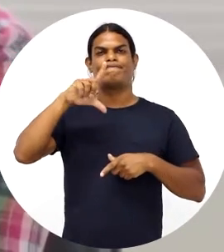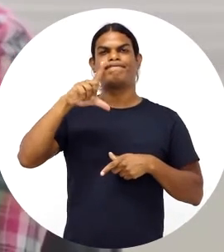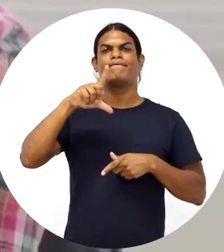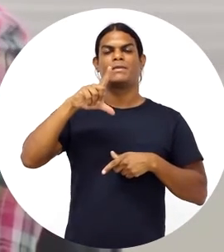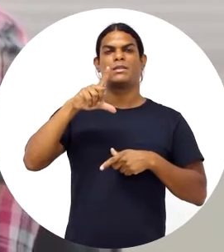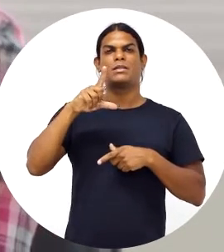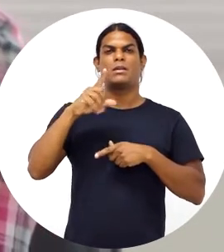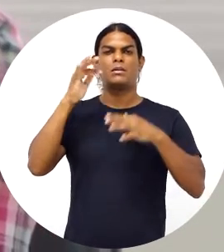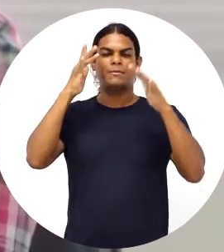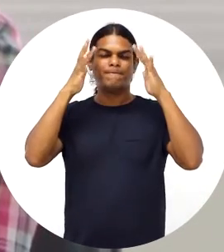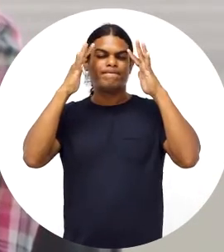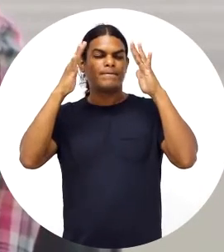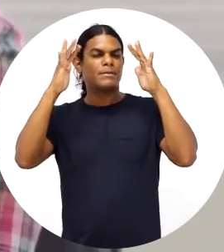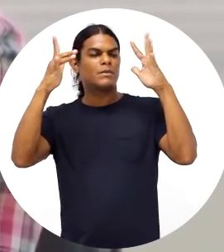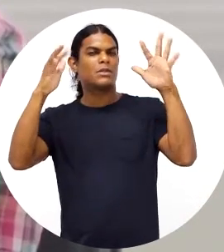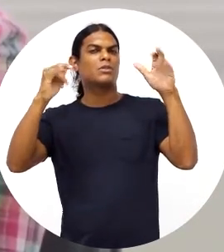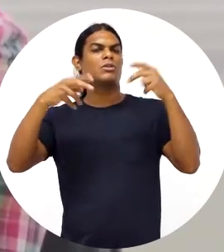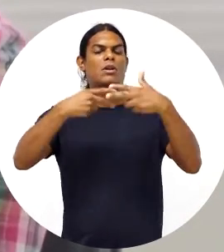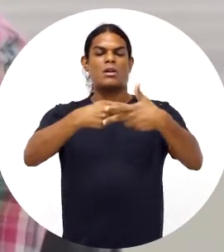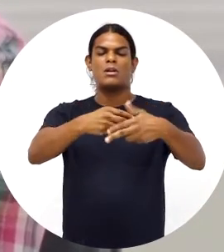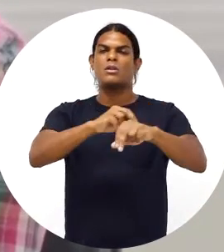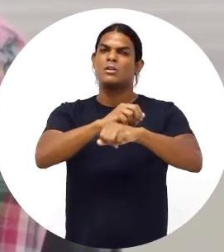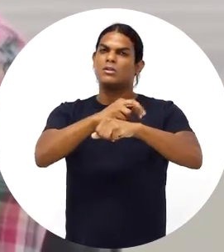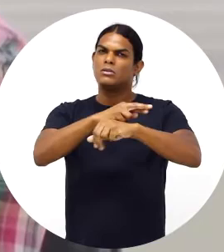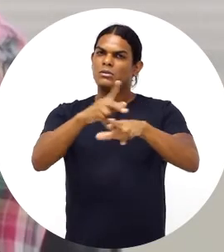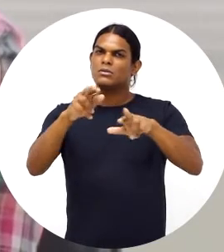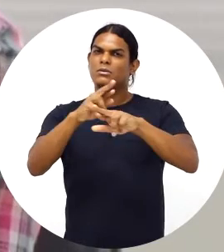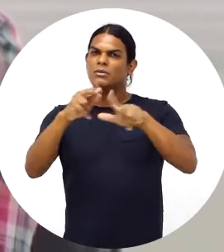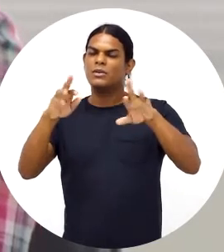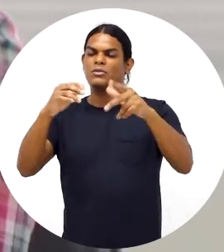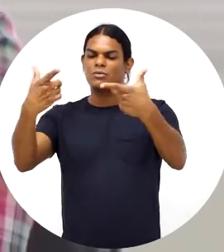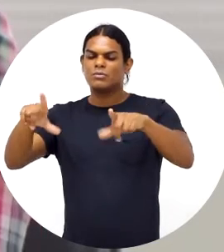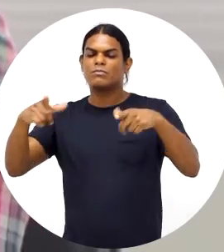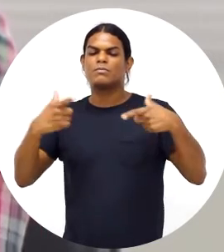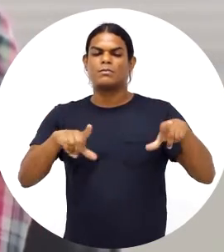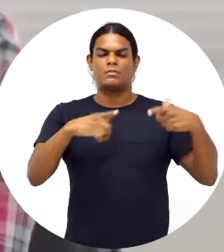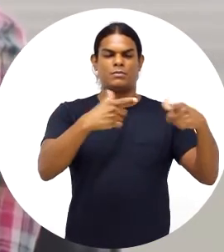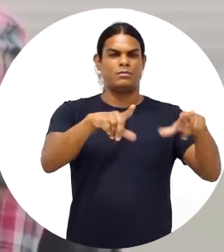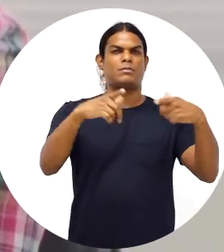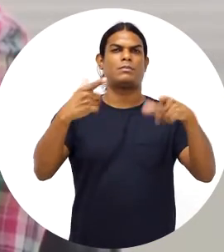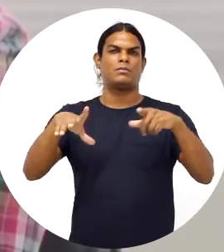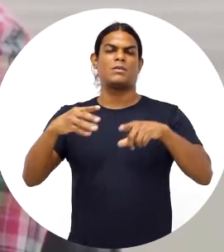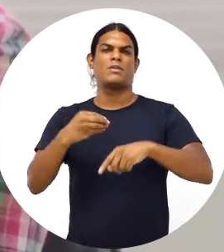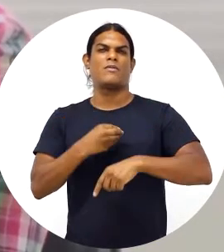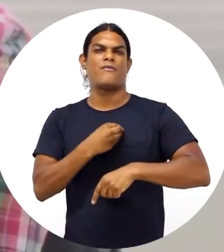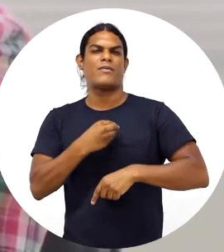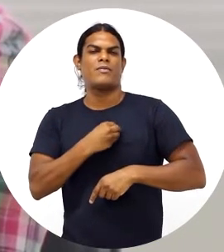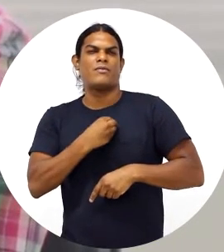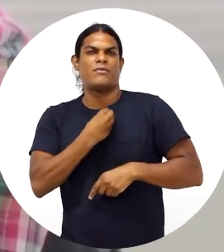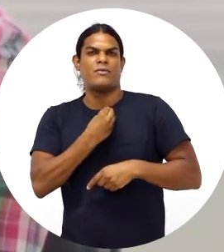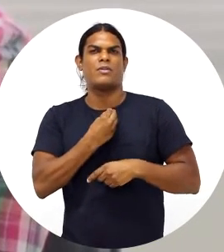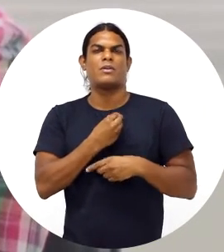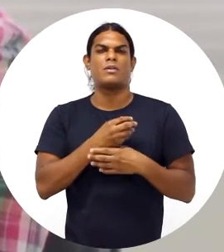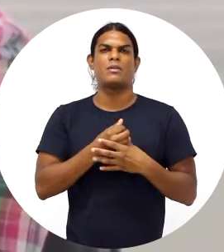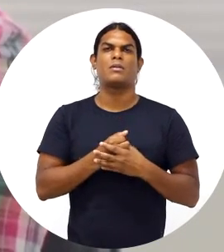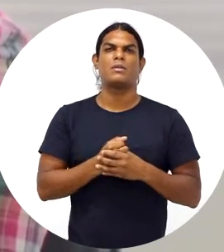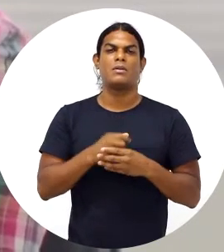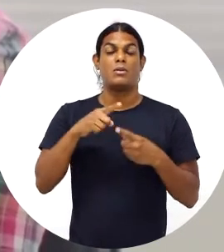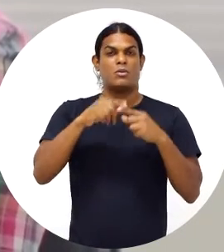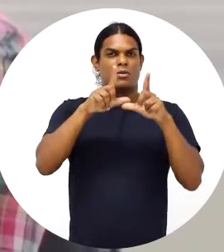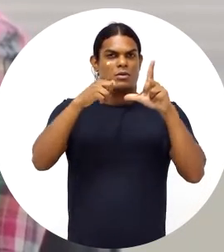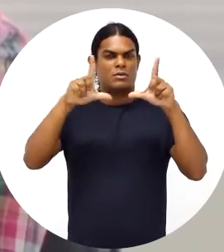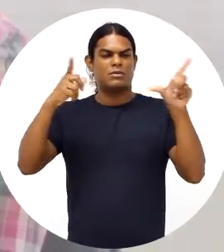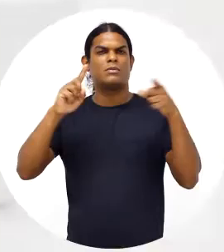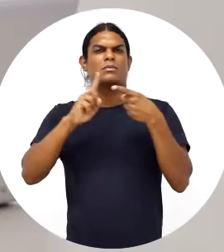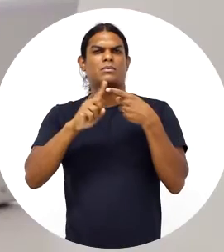outros mundos, viver outras realidades. Também, através da literatura, é possível fazer